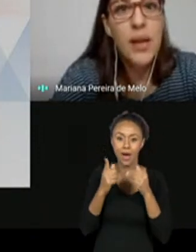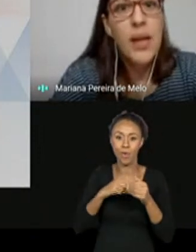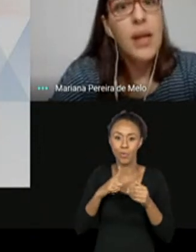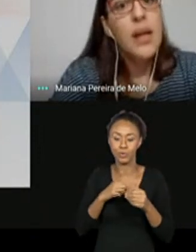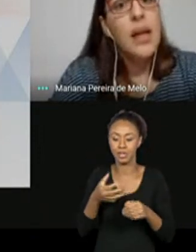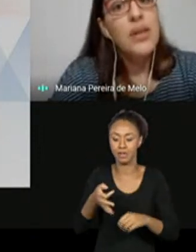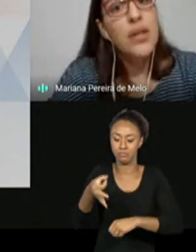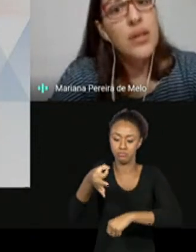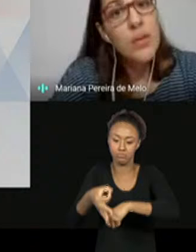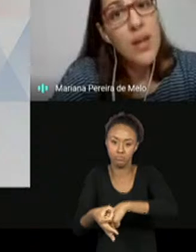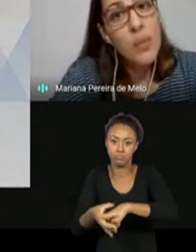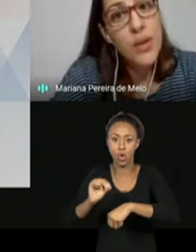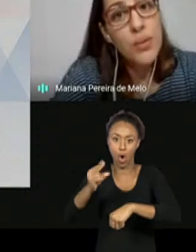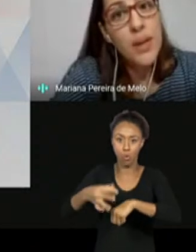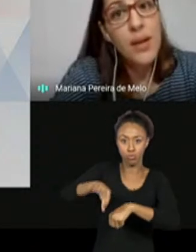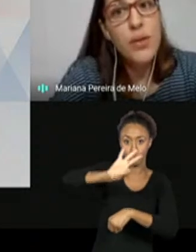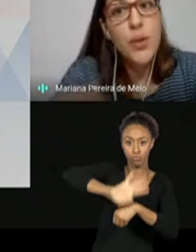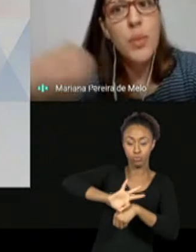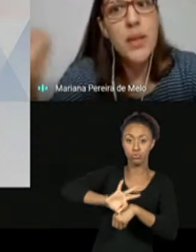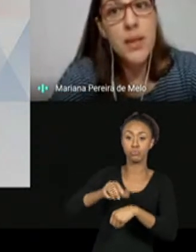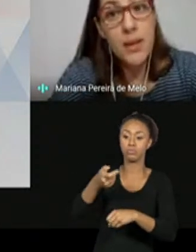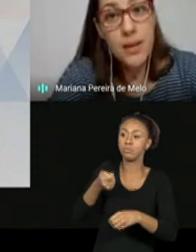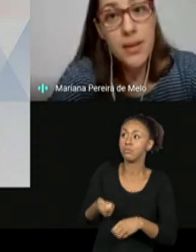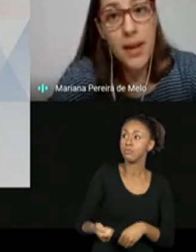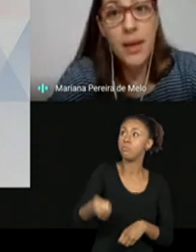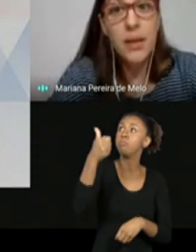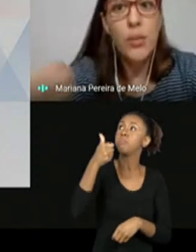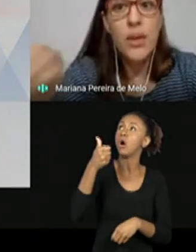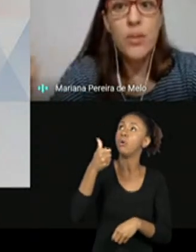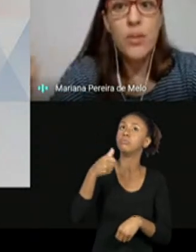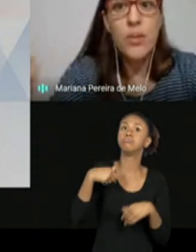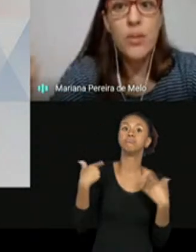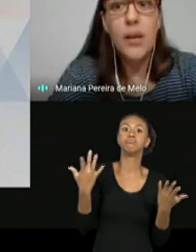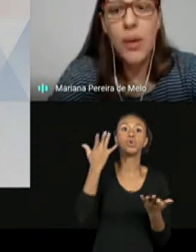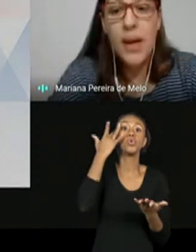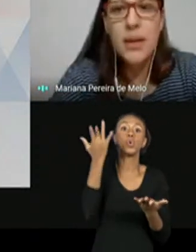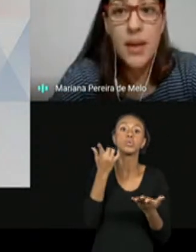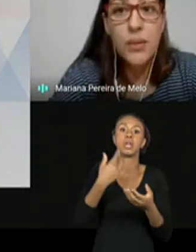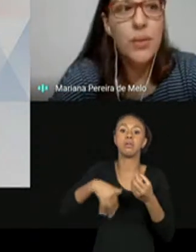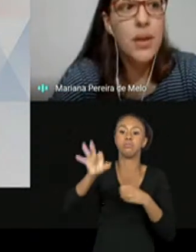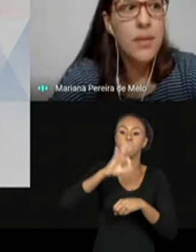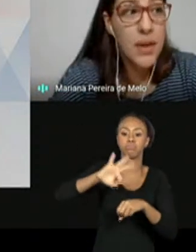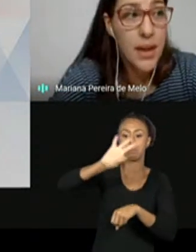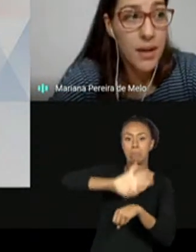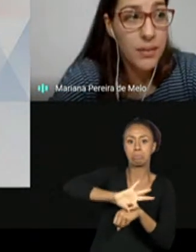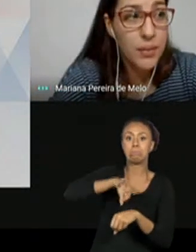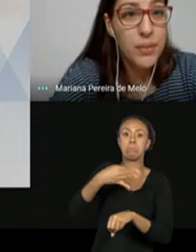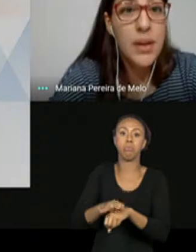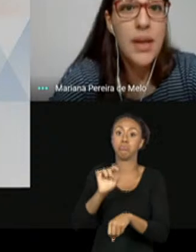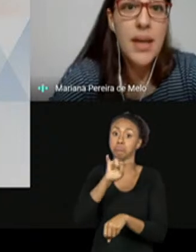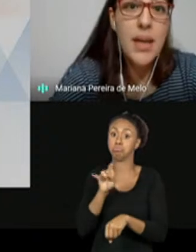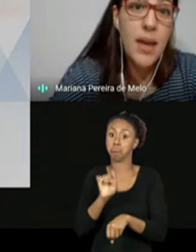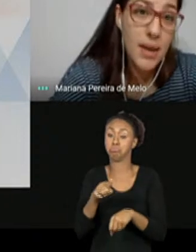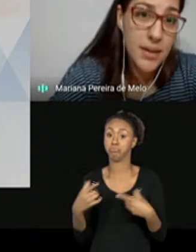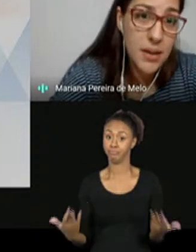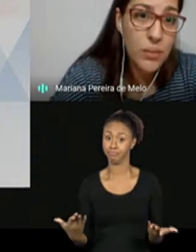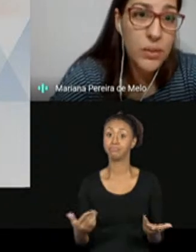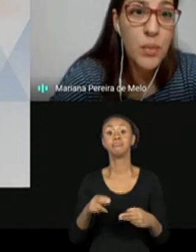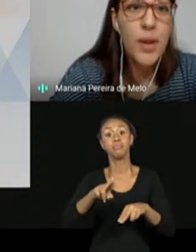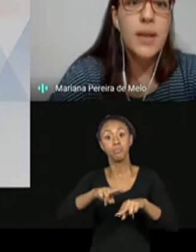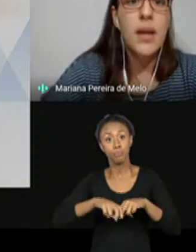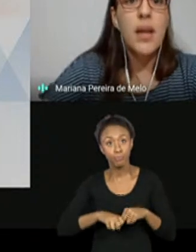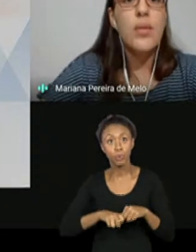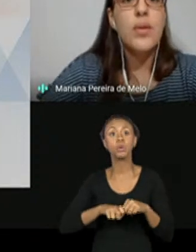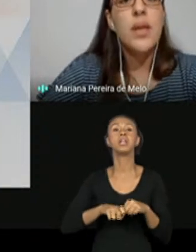coroa, a gente não sabe o resultado, a gente precisa lançar. Então, o resultado é incerto e variável. E essa